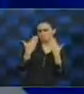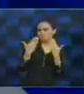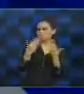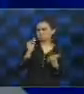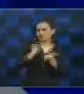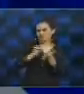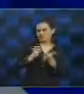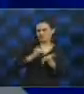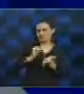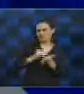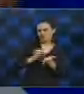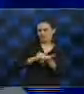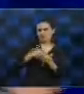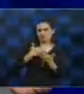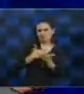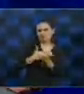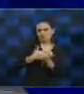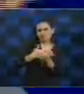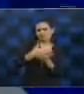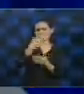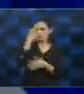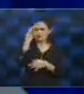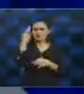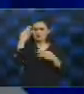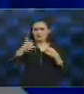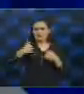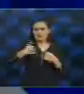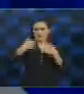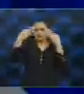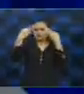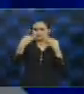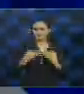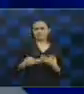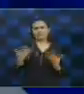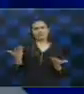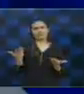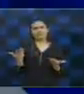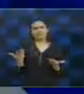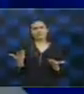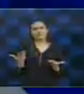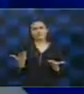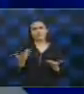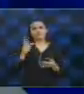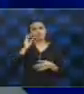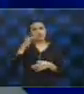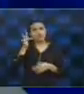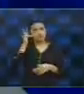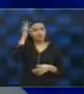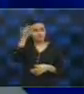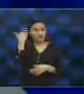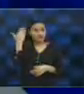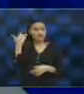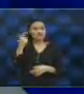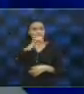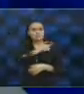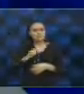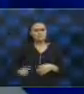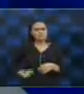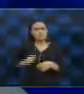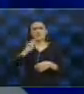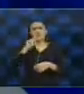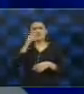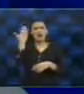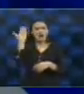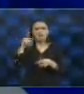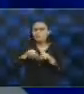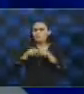amadurecer mais. Amadurecer? Já devia ter amadurecido. Com a idade dele, eu já era prefeito de Manaus. Já tinha sido deputado federal, candidato a governador, uma eleição disputadíssima